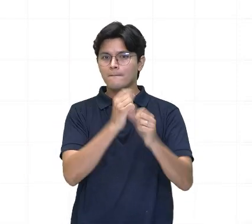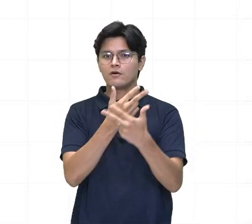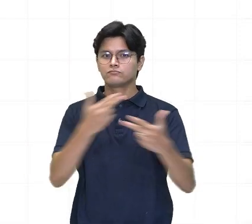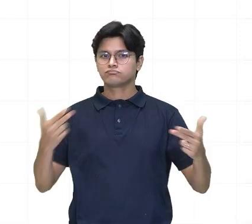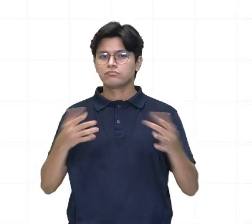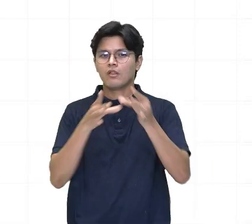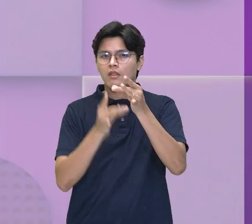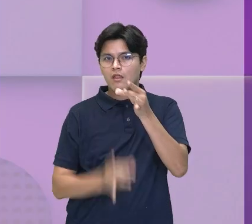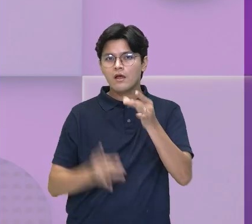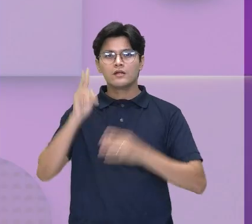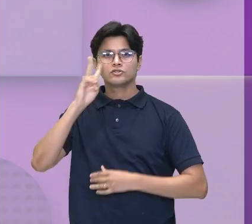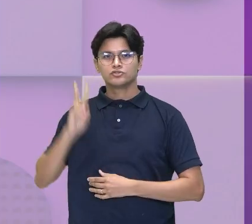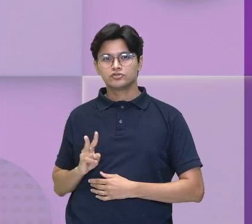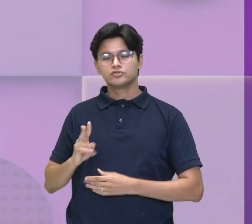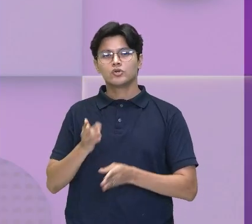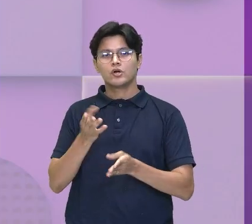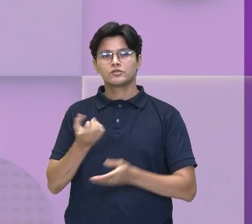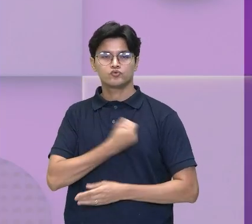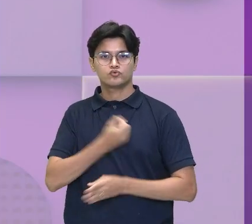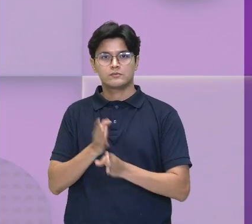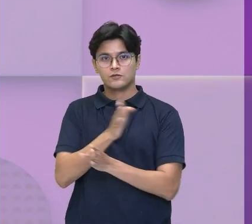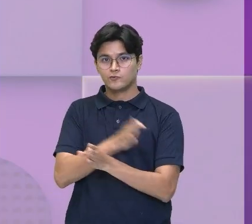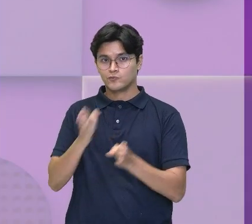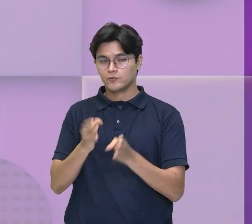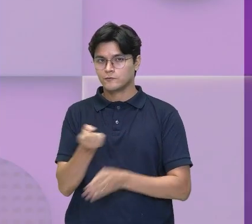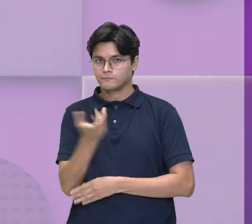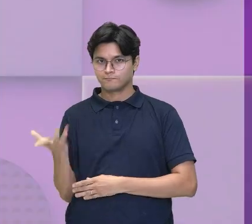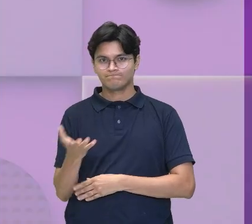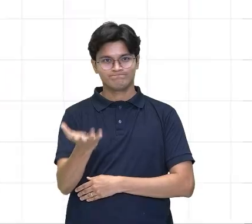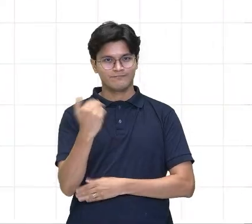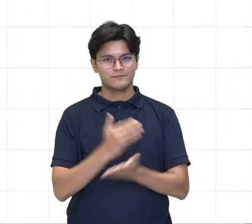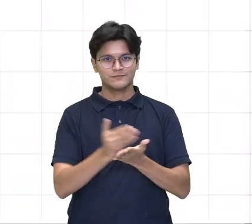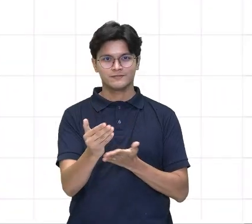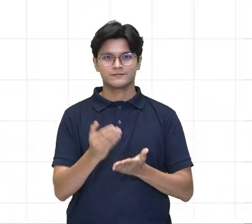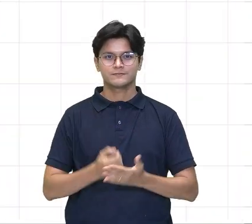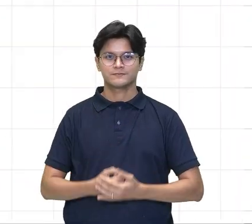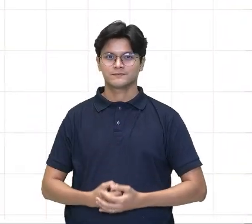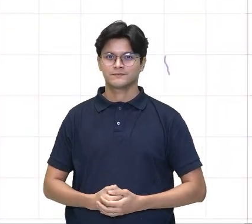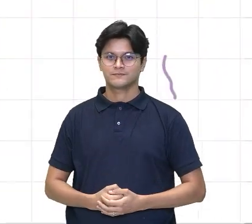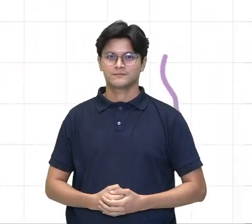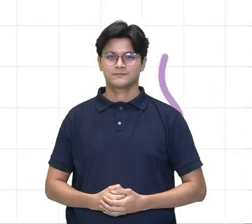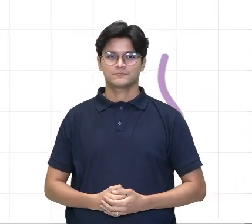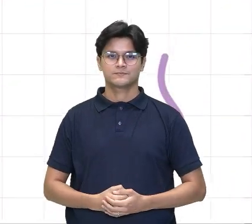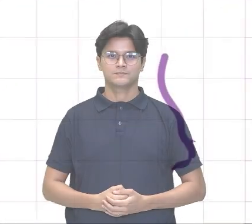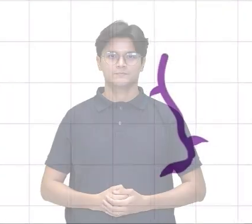dos números inteiros. Então vamos lá para a nossa aula.